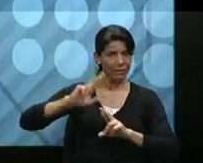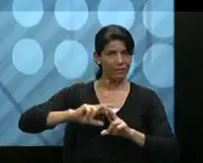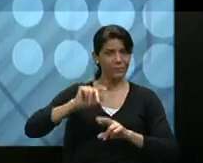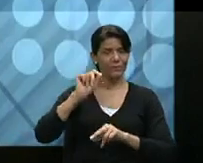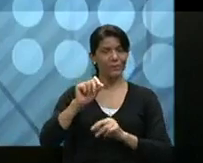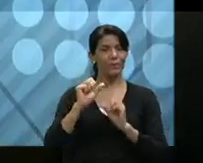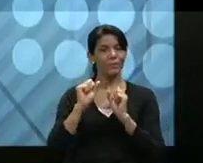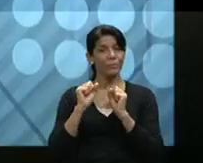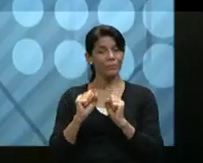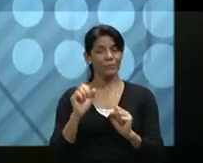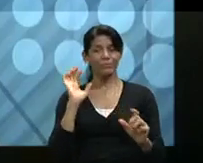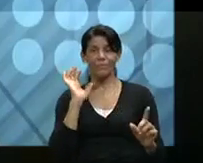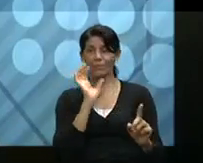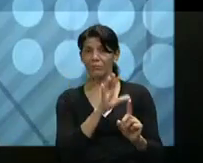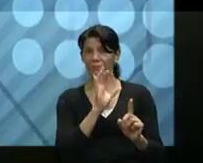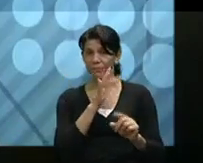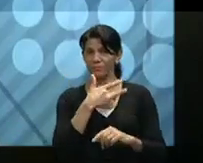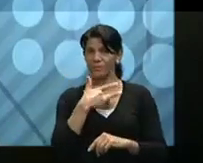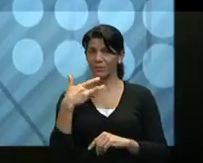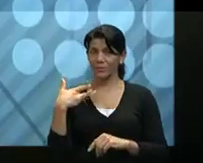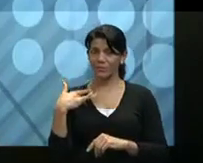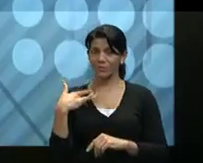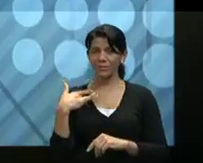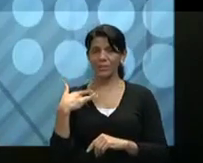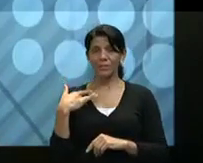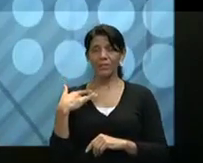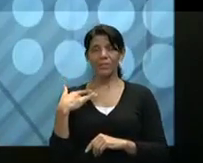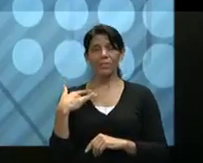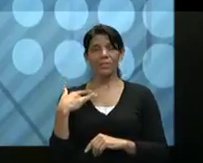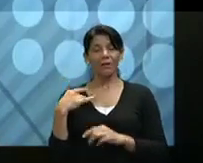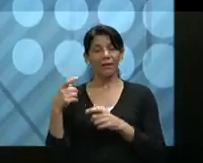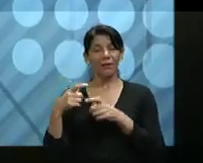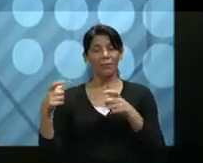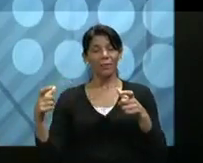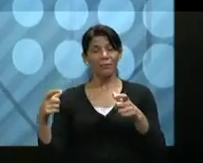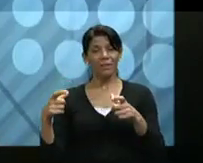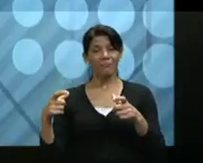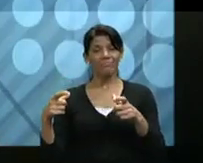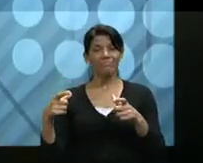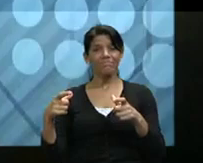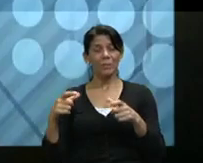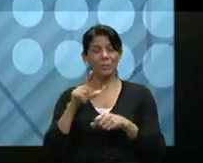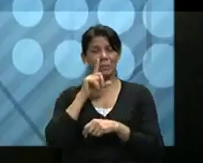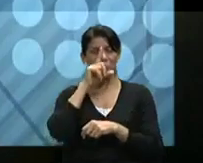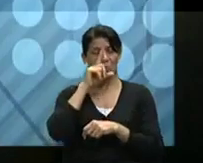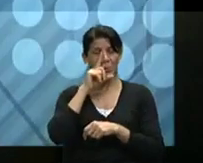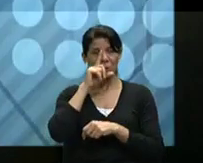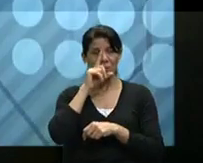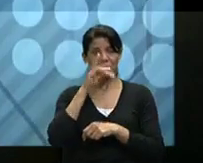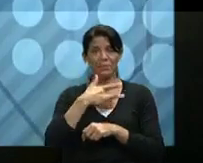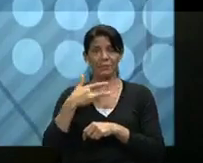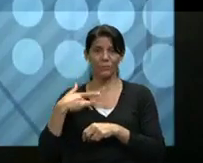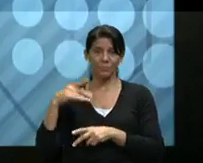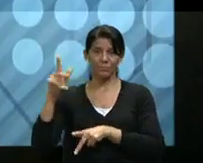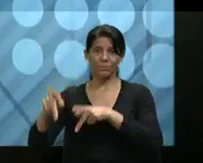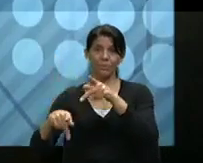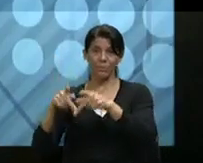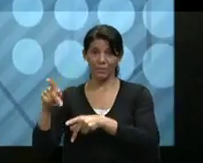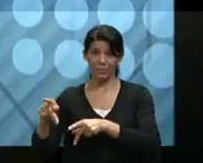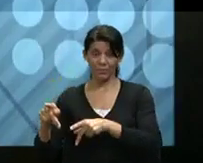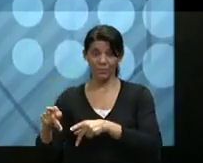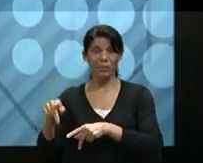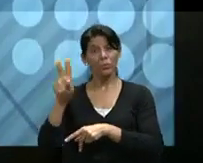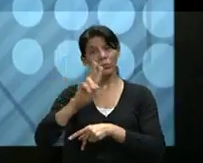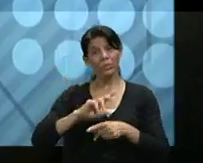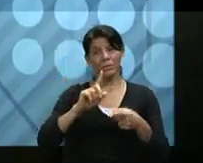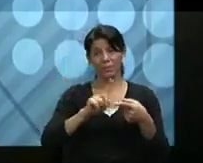fatores que podem influenciar a saúde e colocar em risco a saúde da população, utilizando a vigilância epidemiológica e a